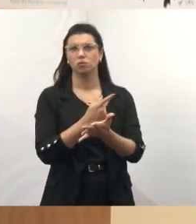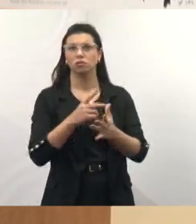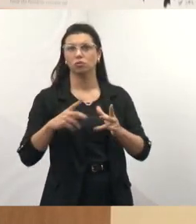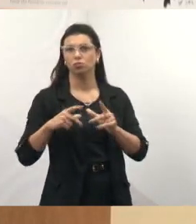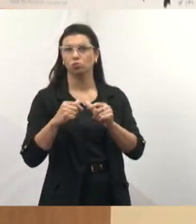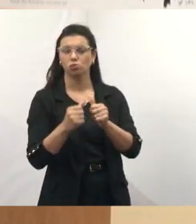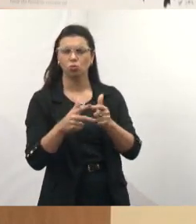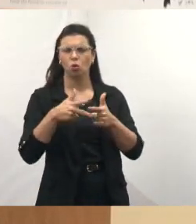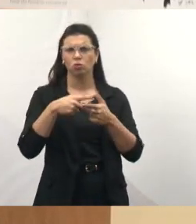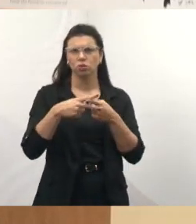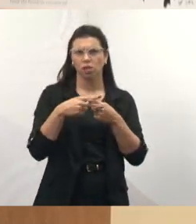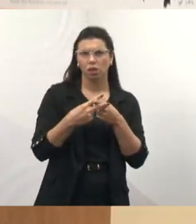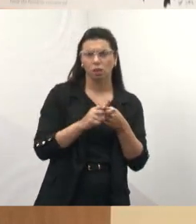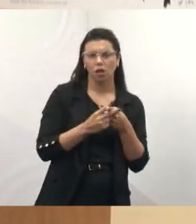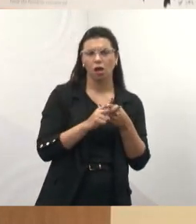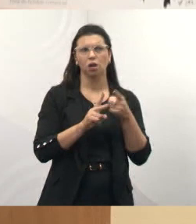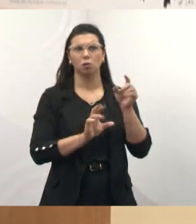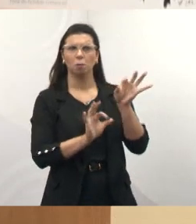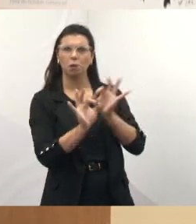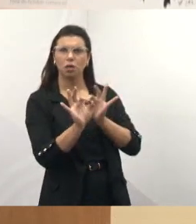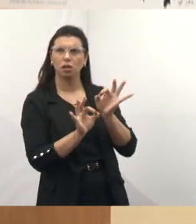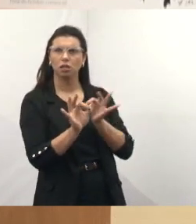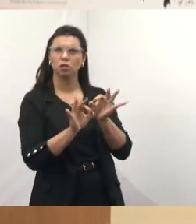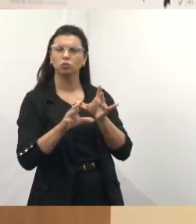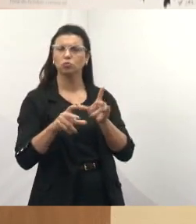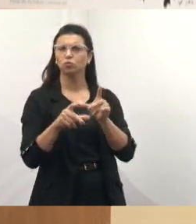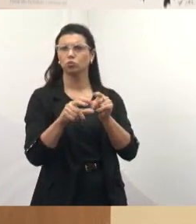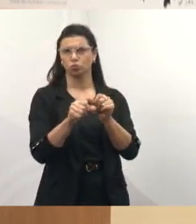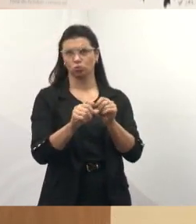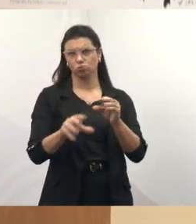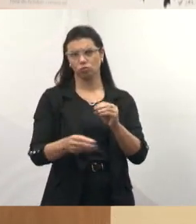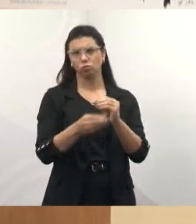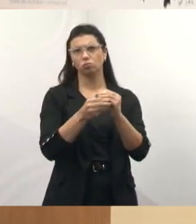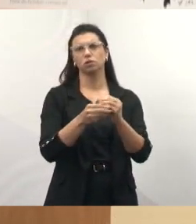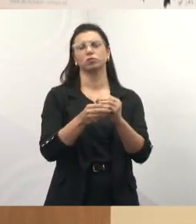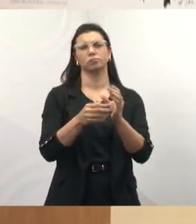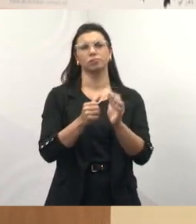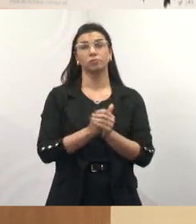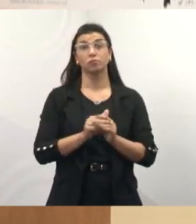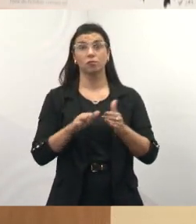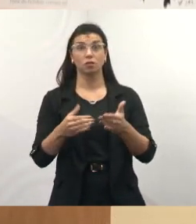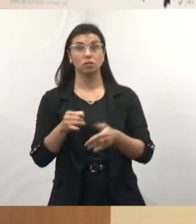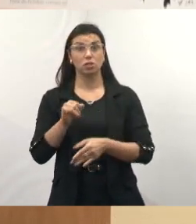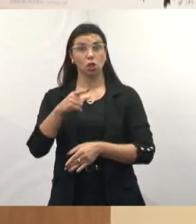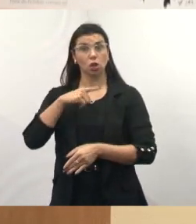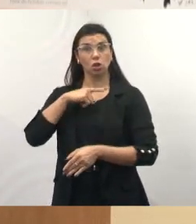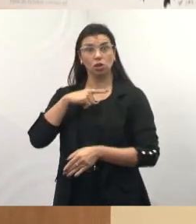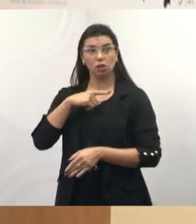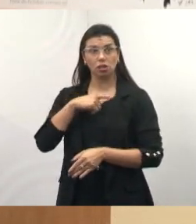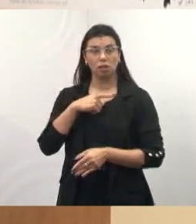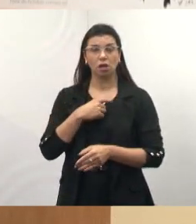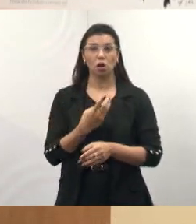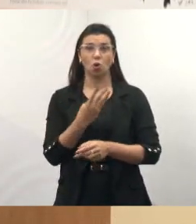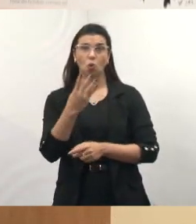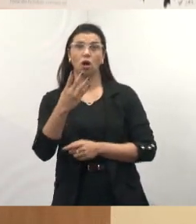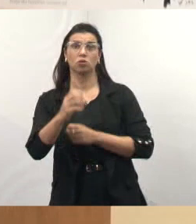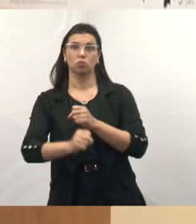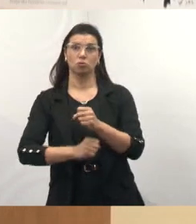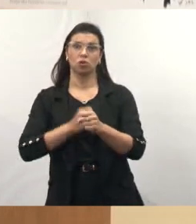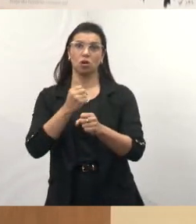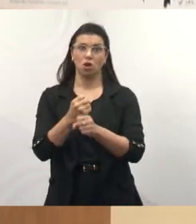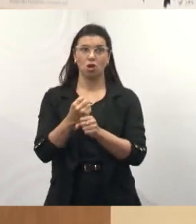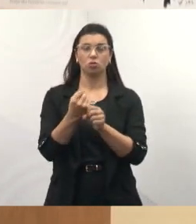que se corrigir, introduzindo aquilo que precisava introduzir. Então, se nós temos 4 anos de contas com